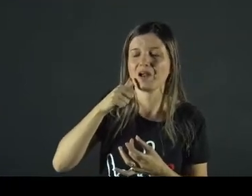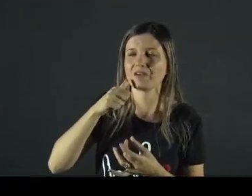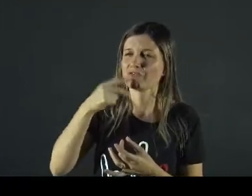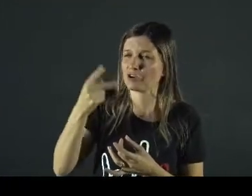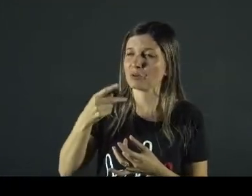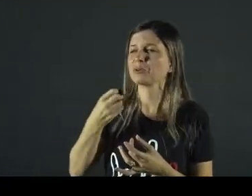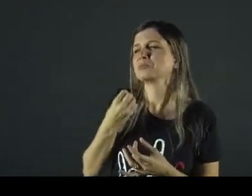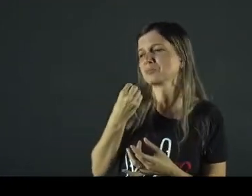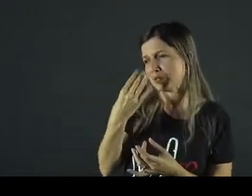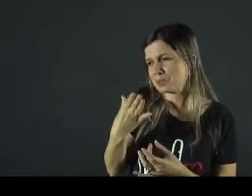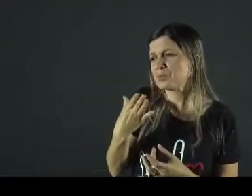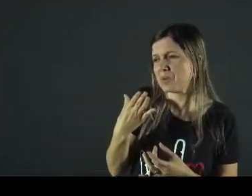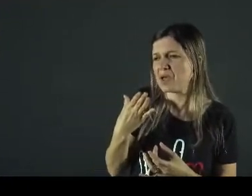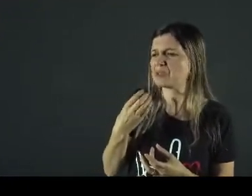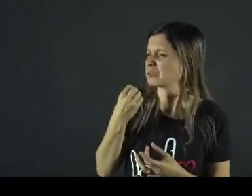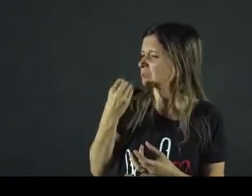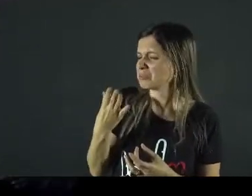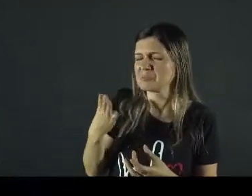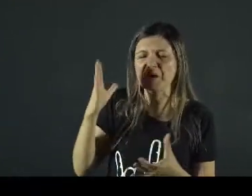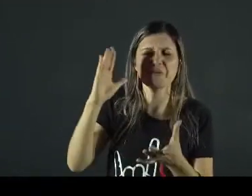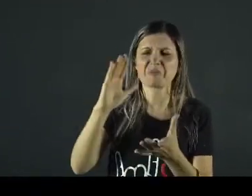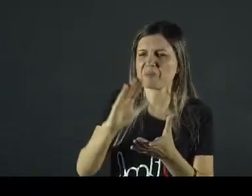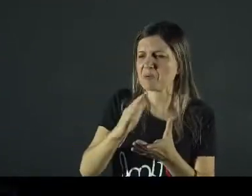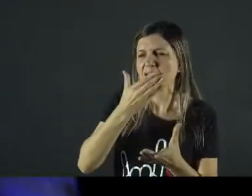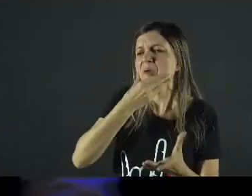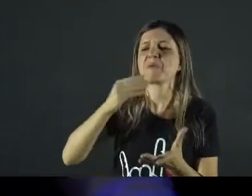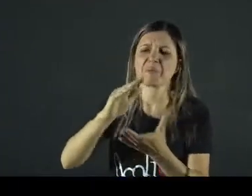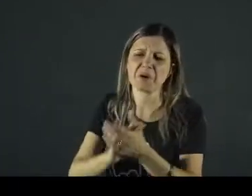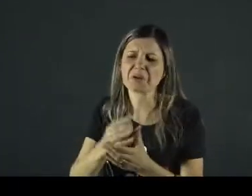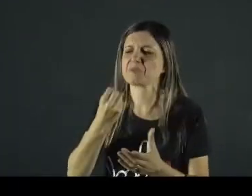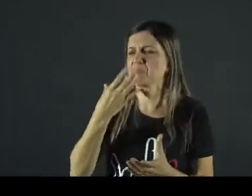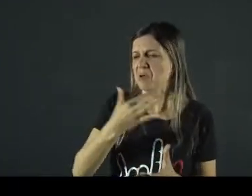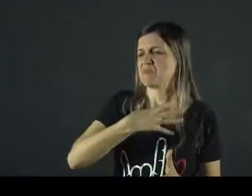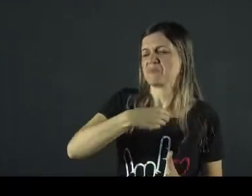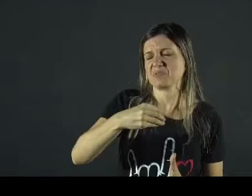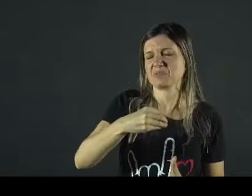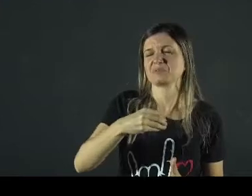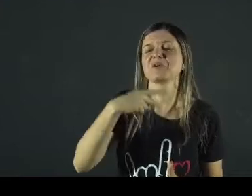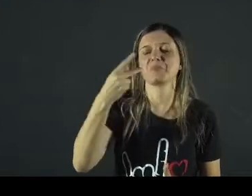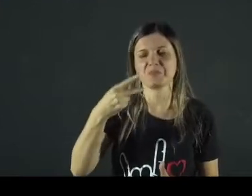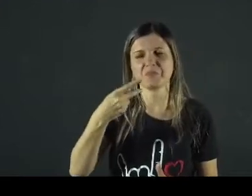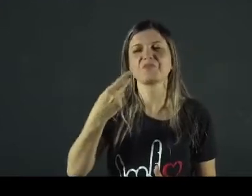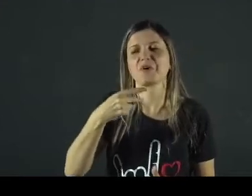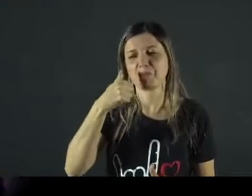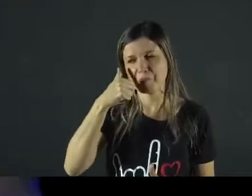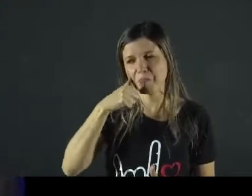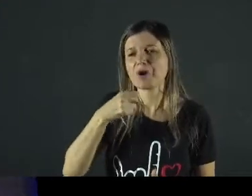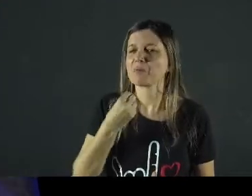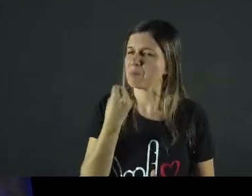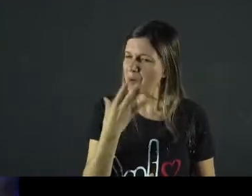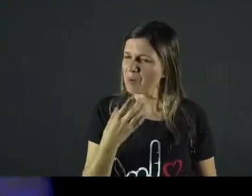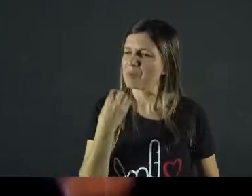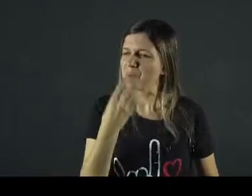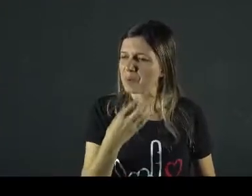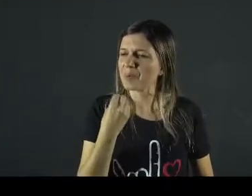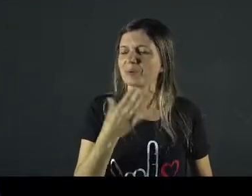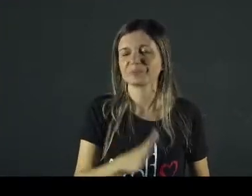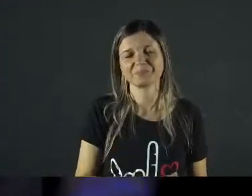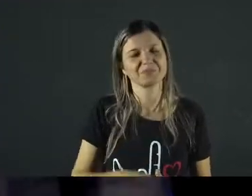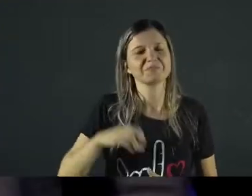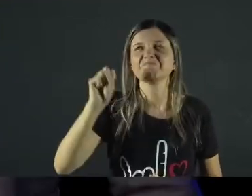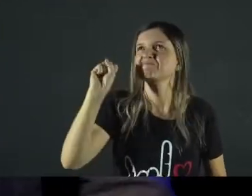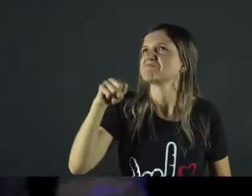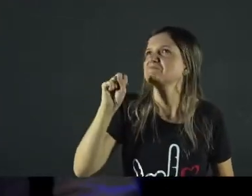marido? Está tudo bem com você? Está tudo bem com o teu filho? Ó, tudo bem. Tudo